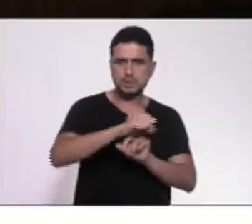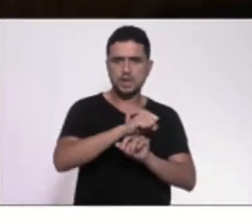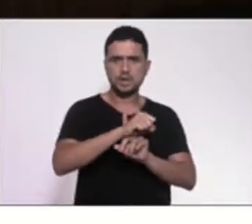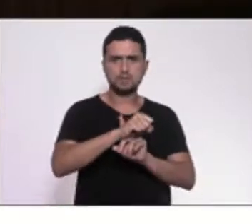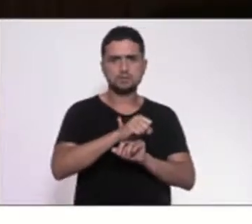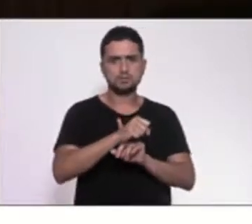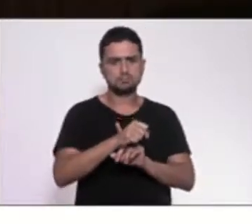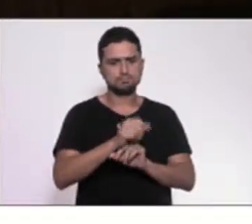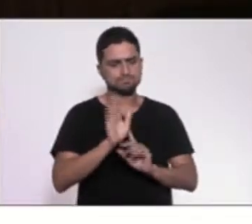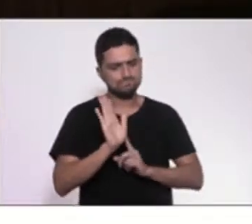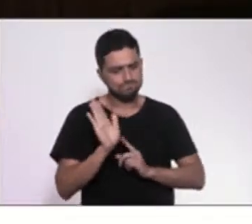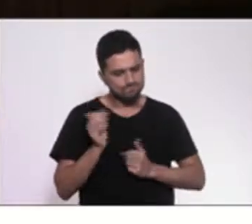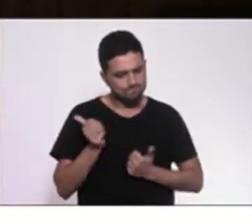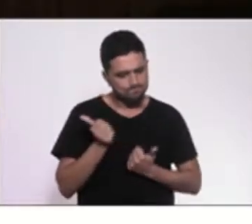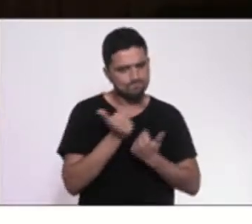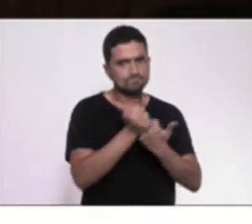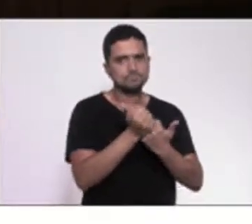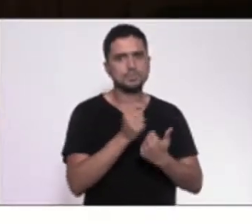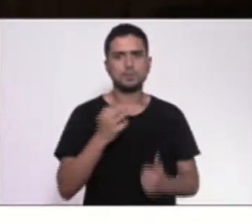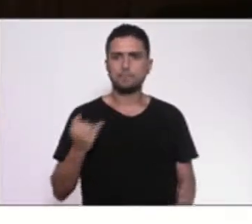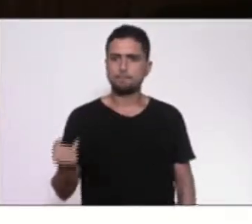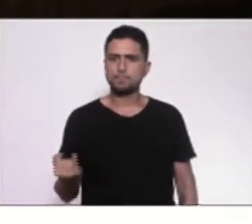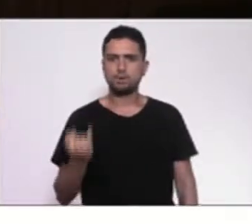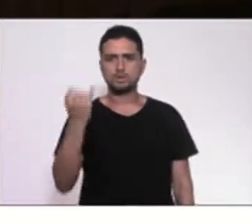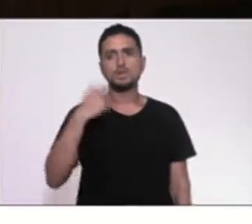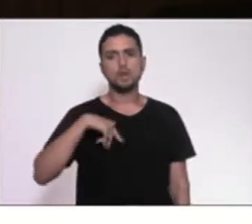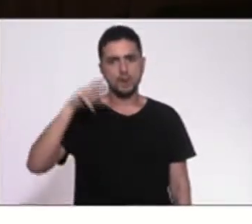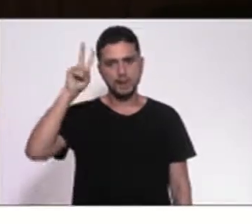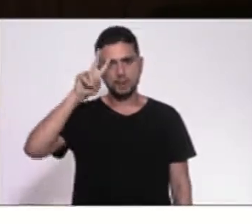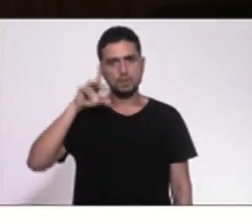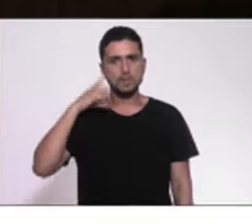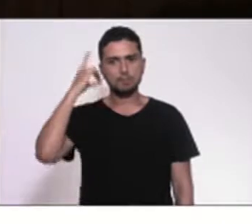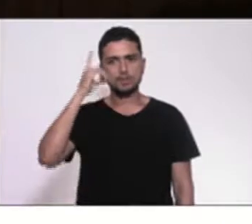lembro que a deputada Marta Rocha